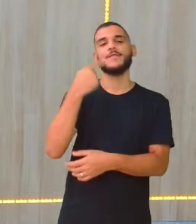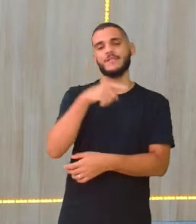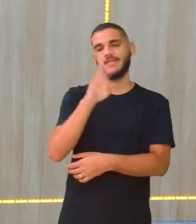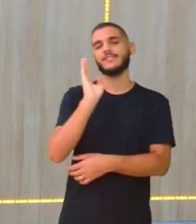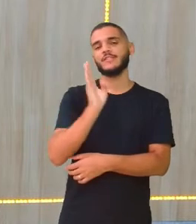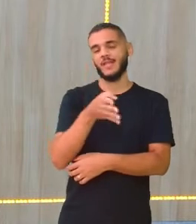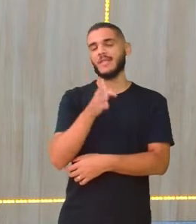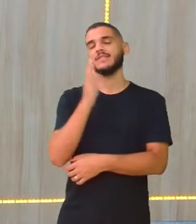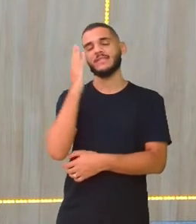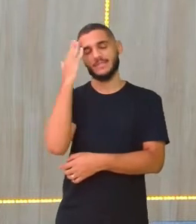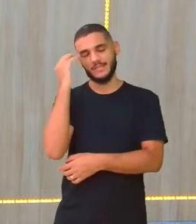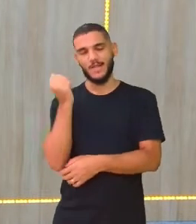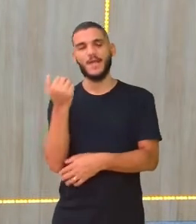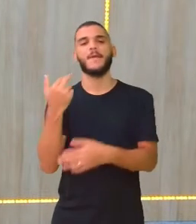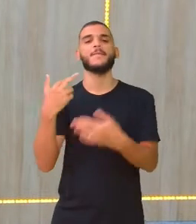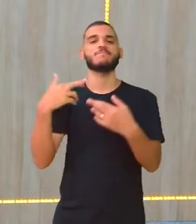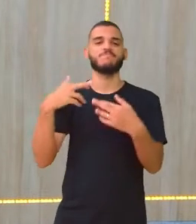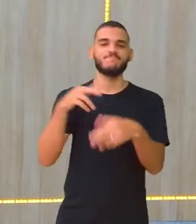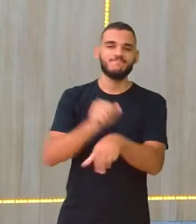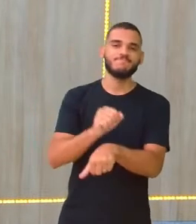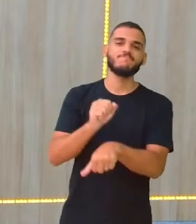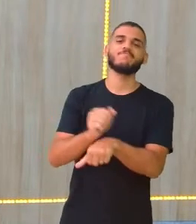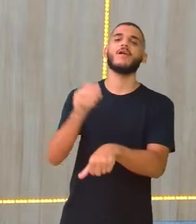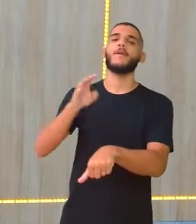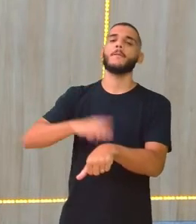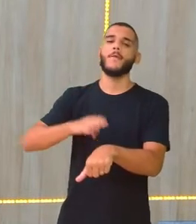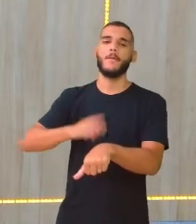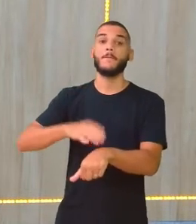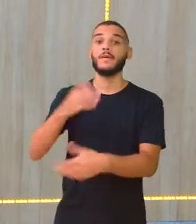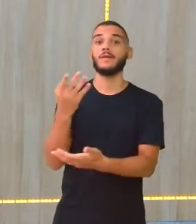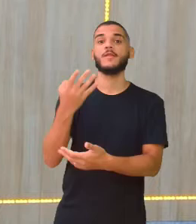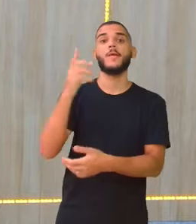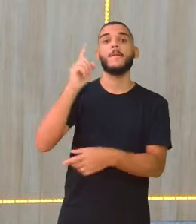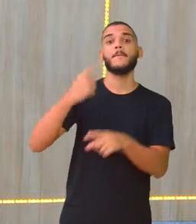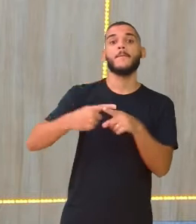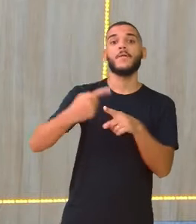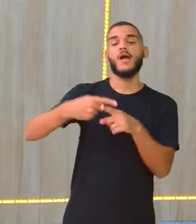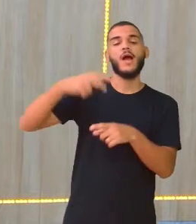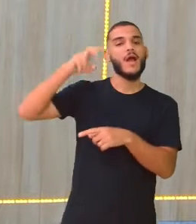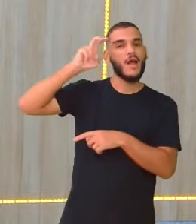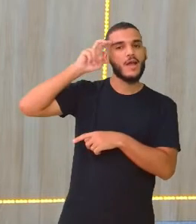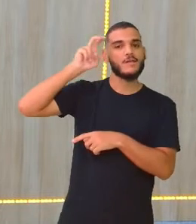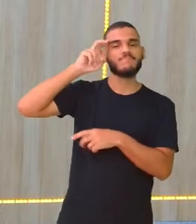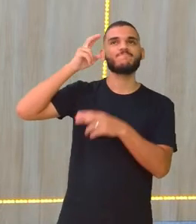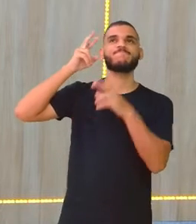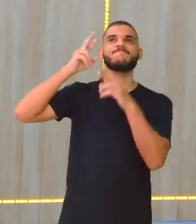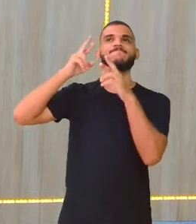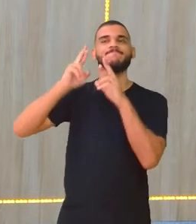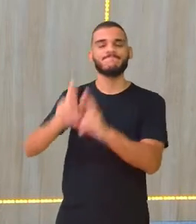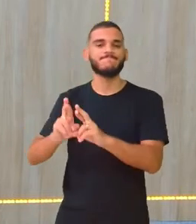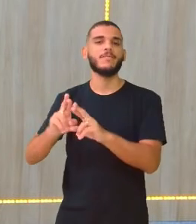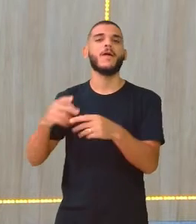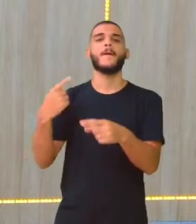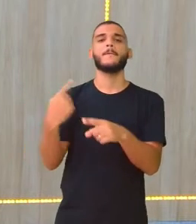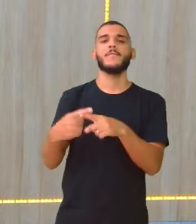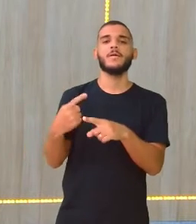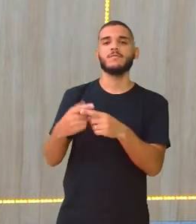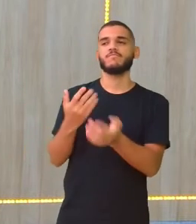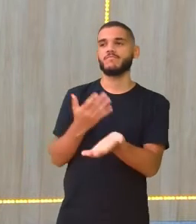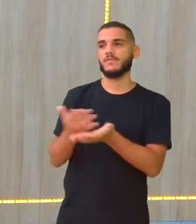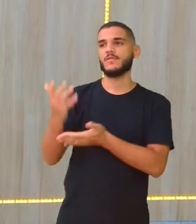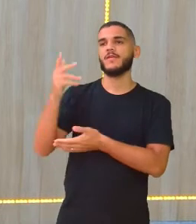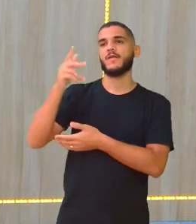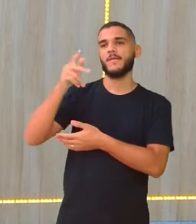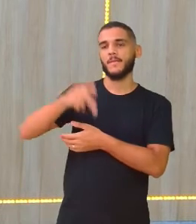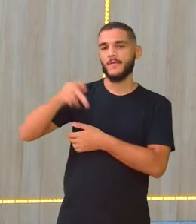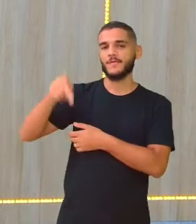vocês esperam esse momento, né? A quinta-feira é aguardada porque a gente começa com o professor Luciano também ali,